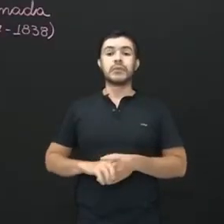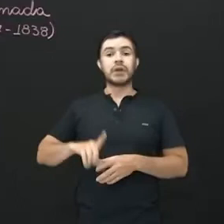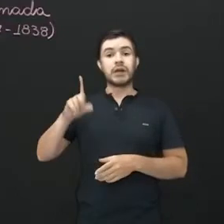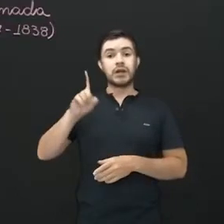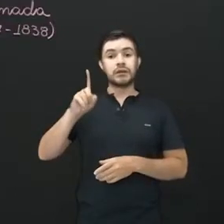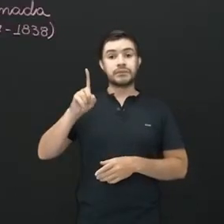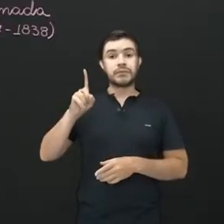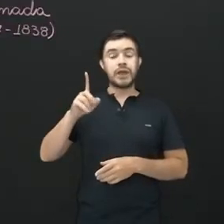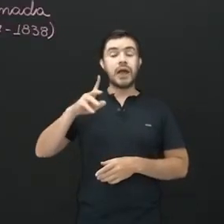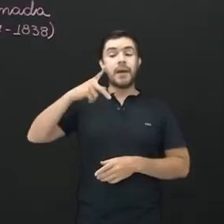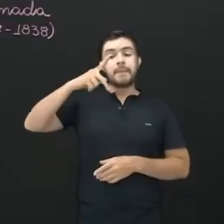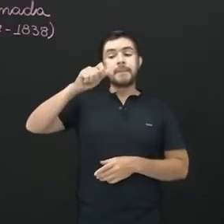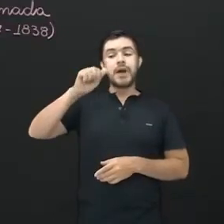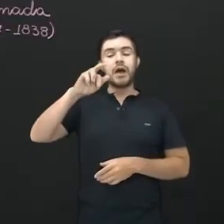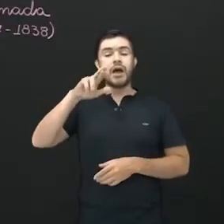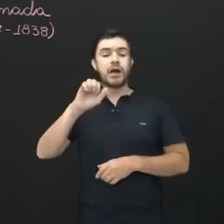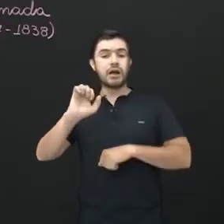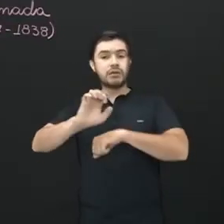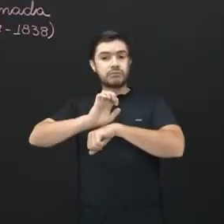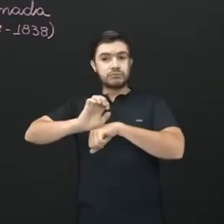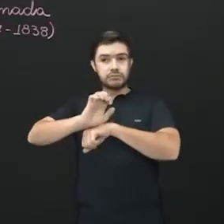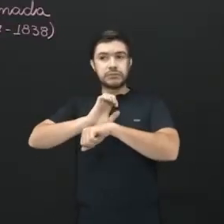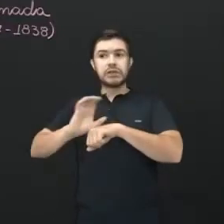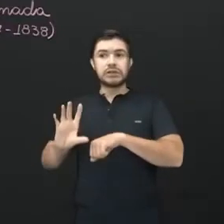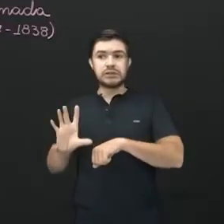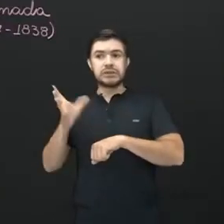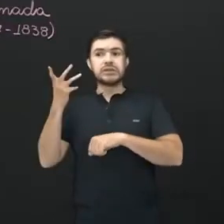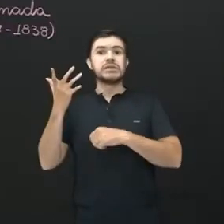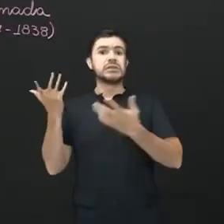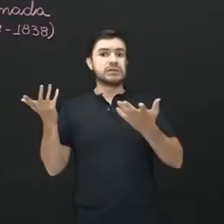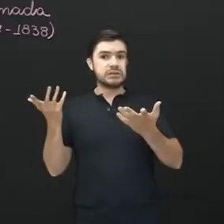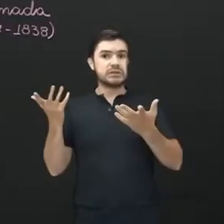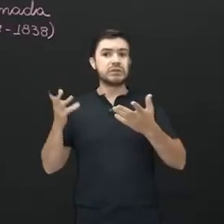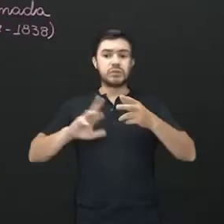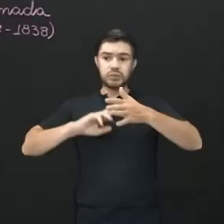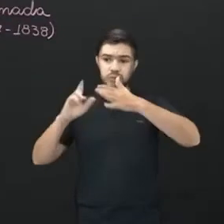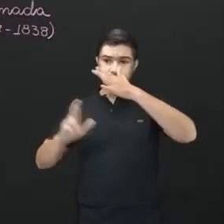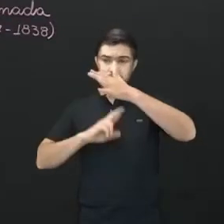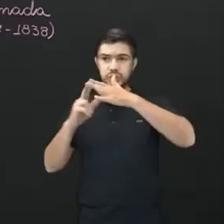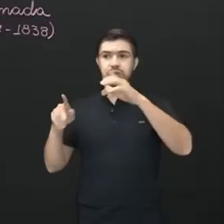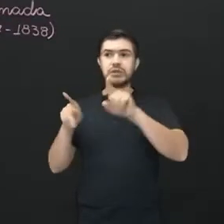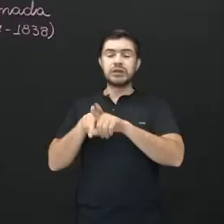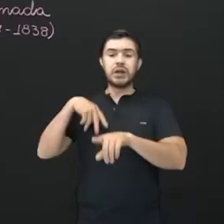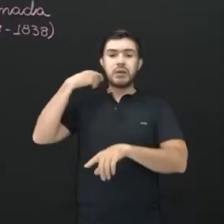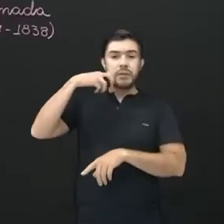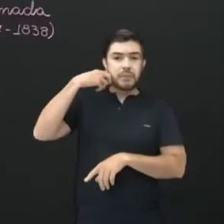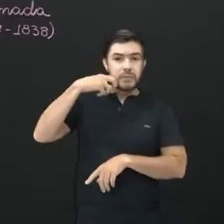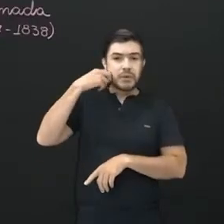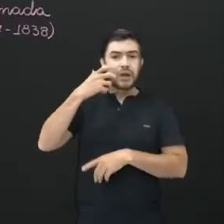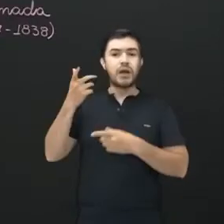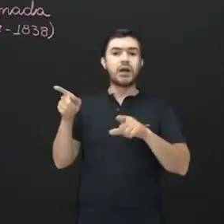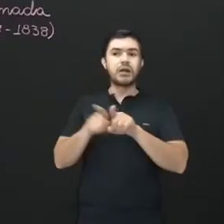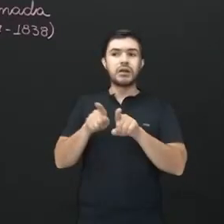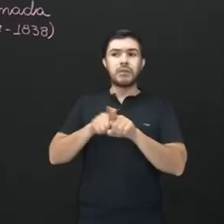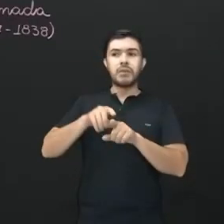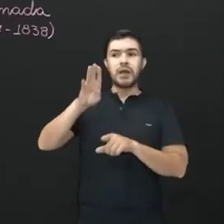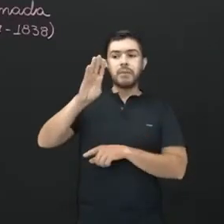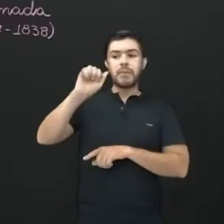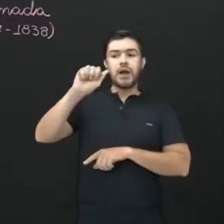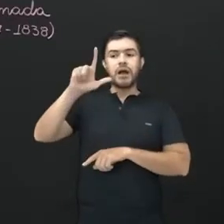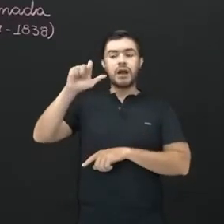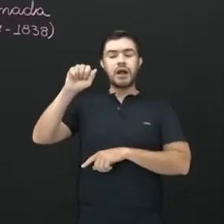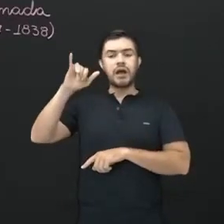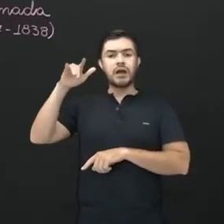no estado do Pará, a cabanagem, foi uma revolta bastante popular, No Piauí e no Maranhão, a